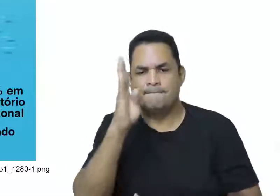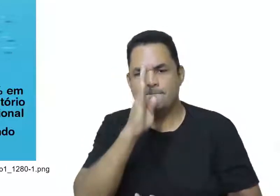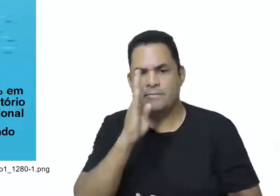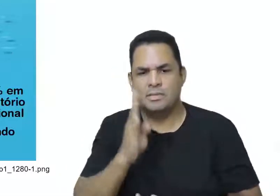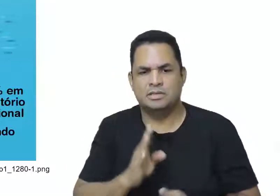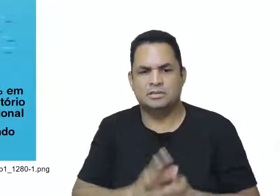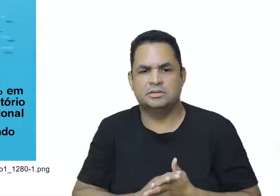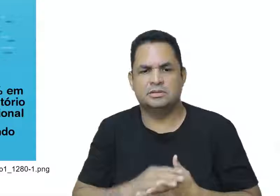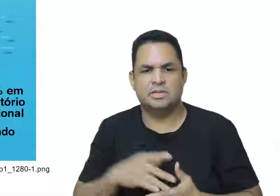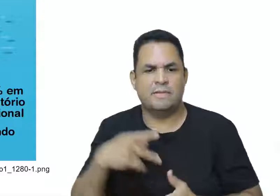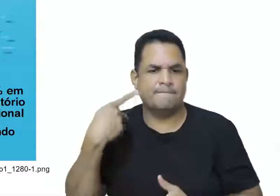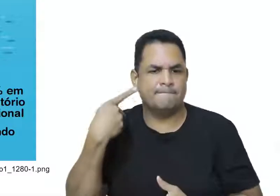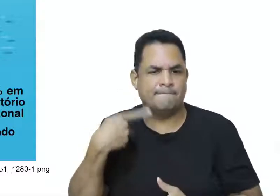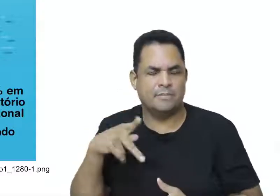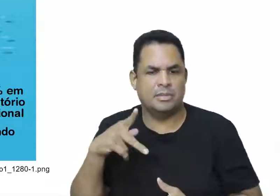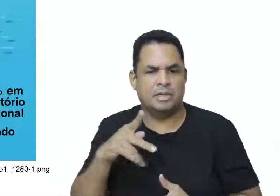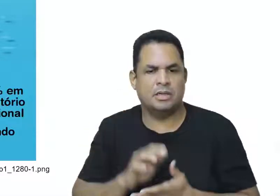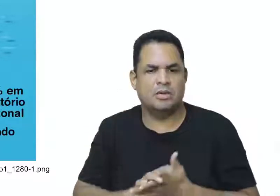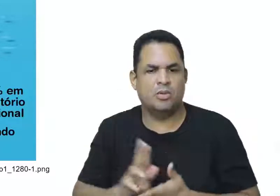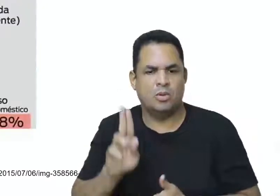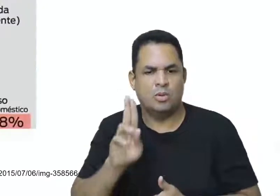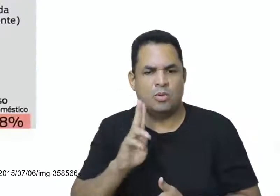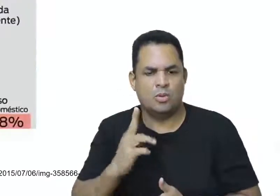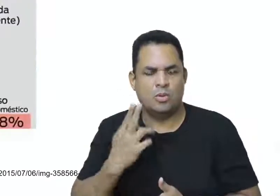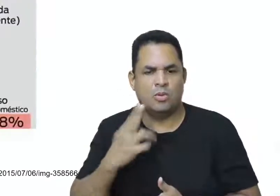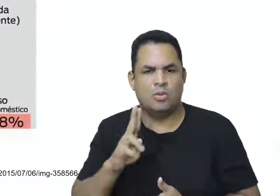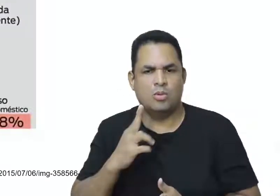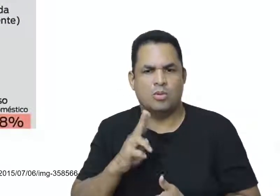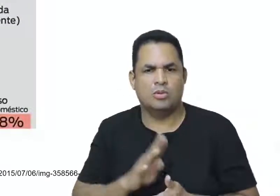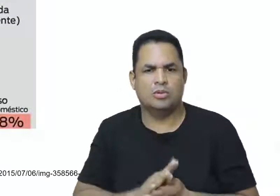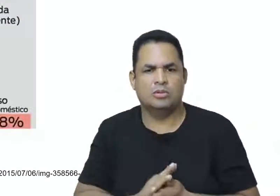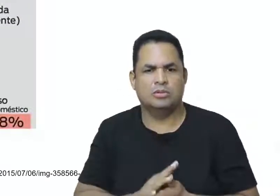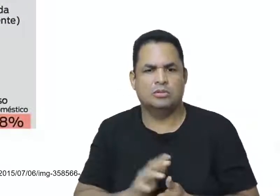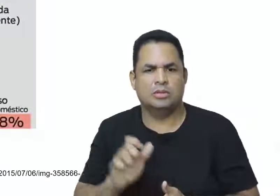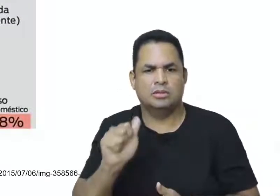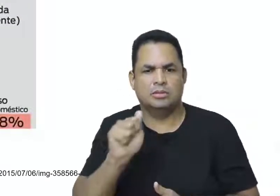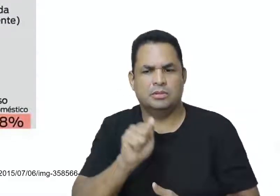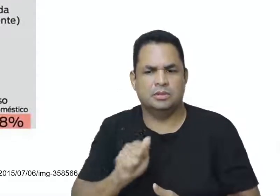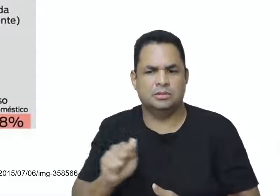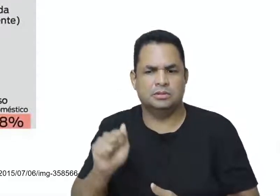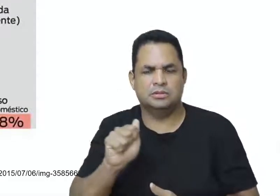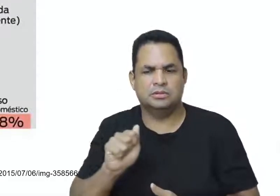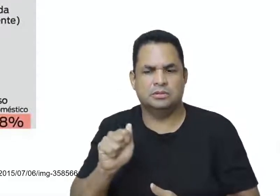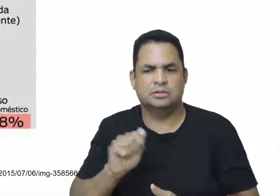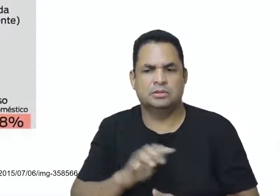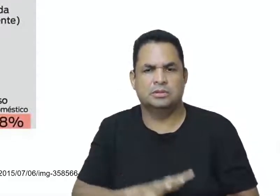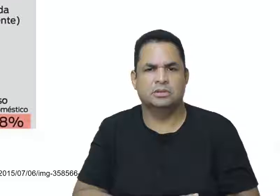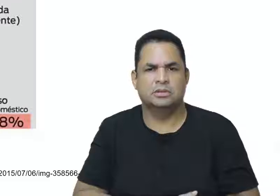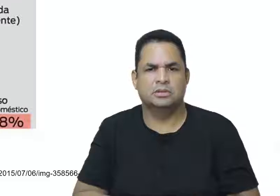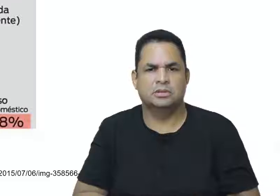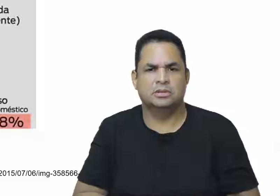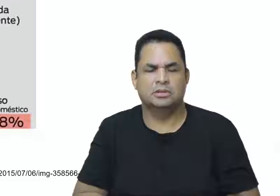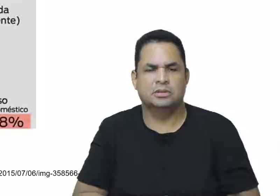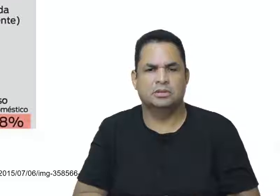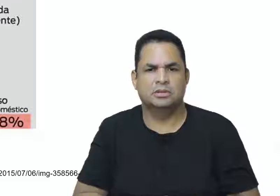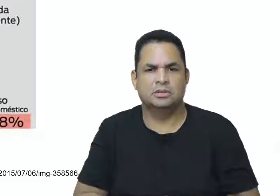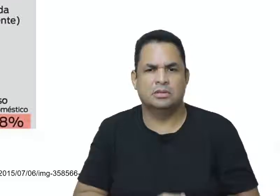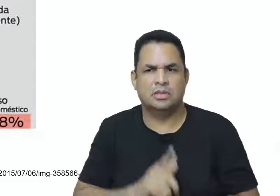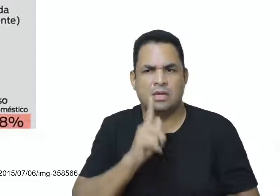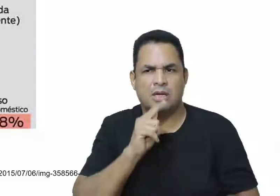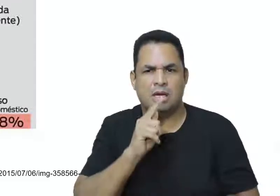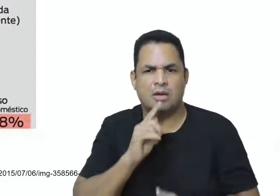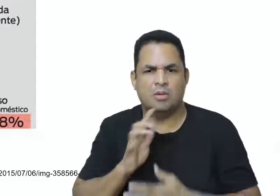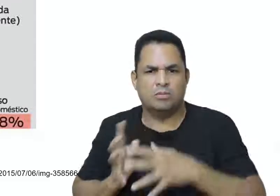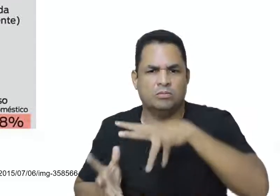o Paraguai, o Uruguai e a Argentina, tá? A água no